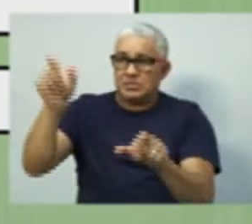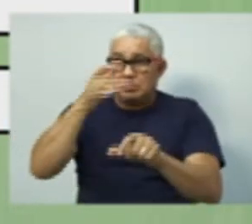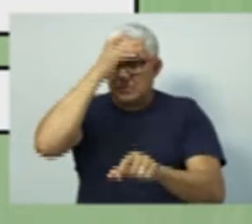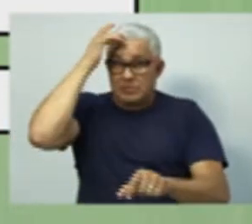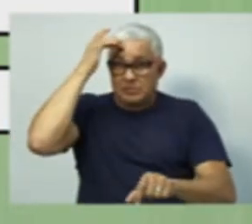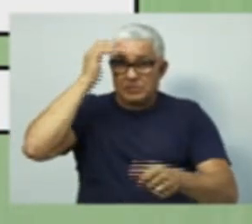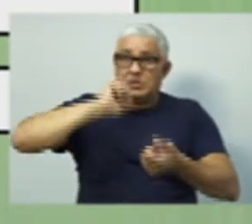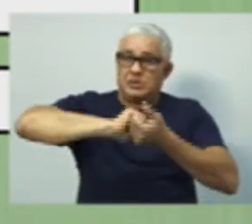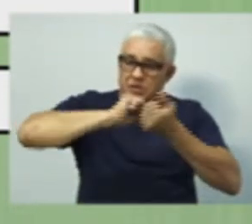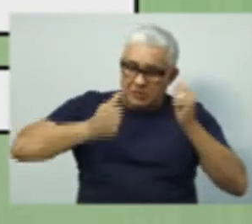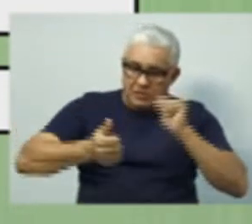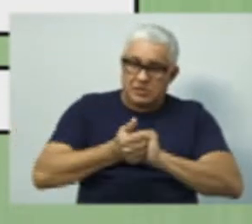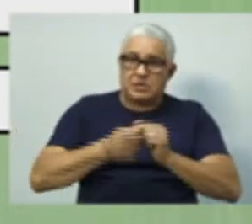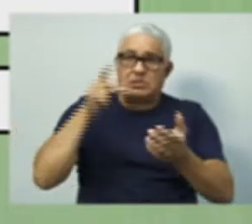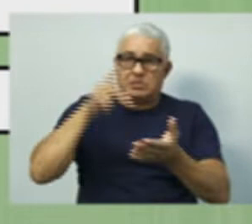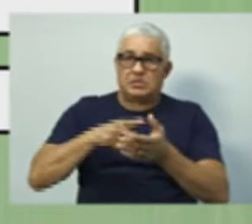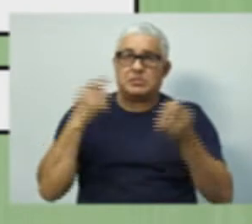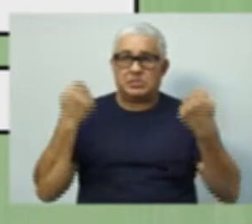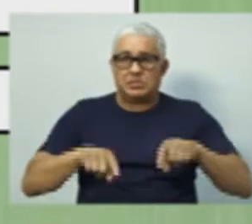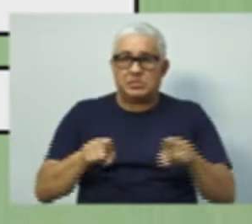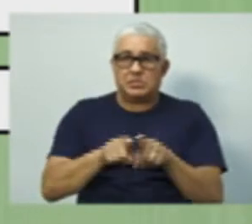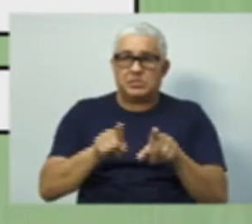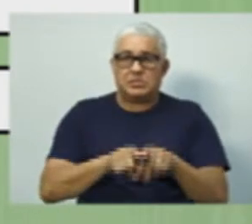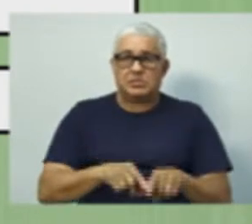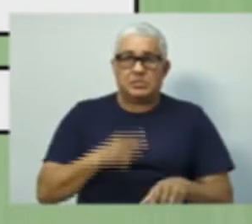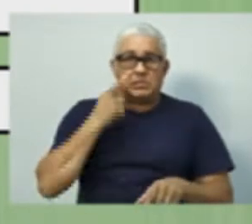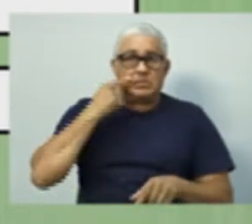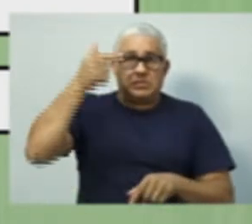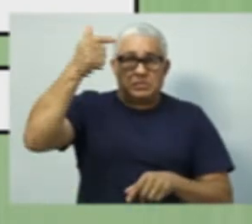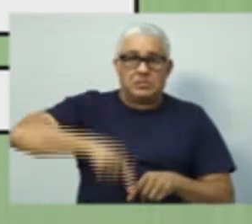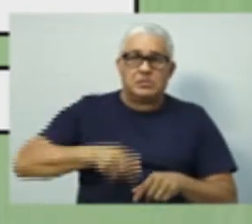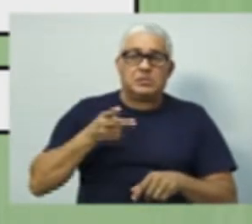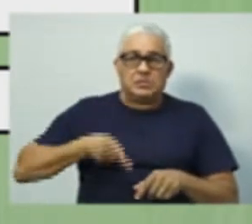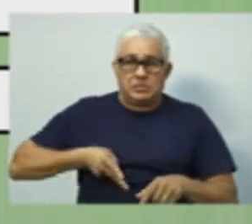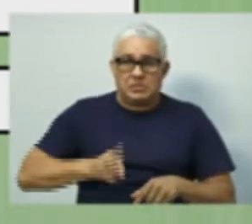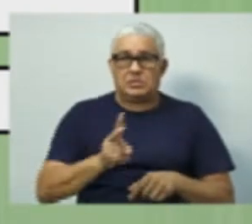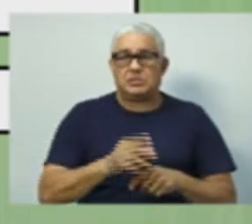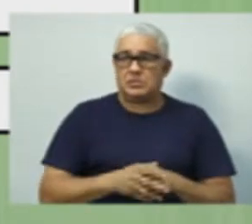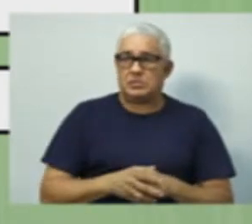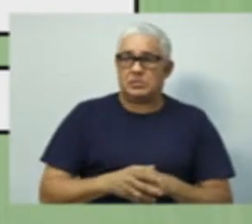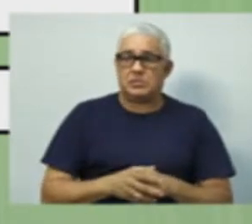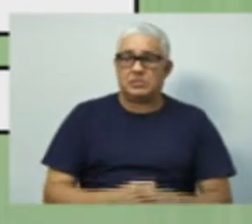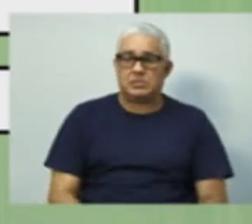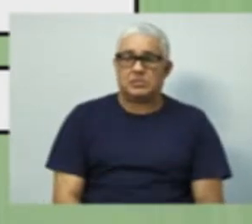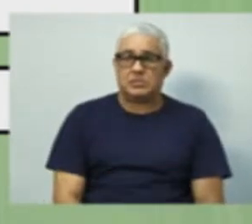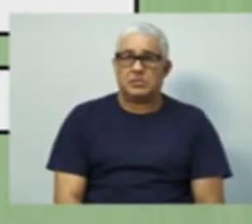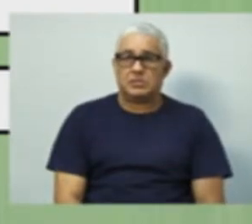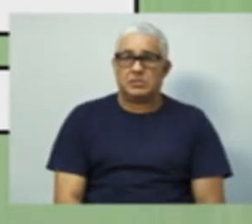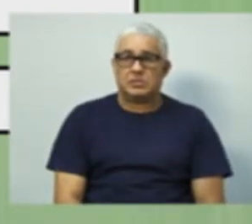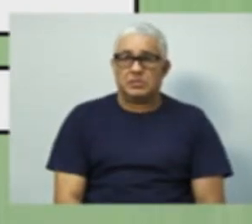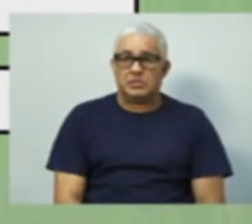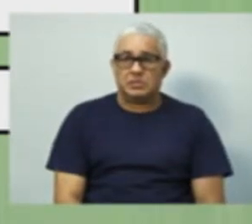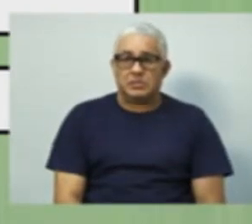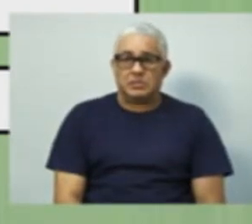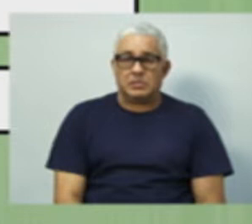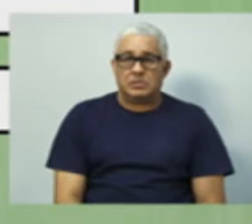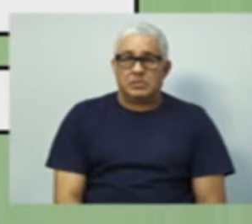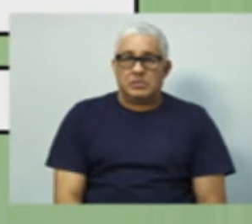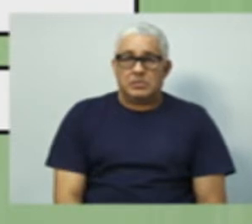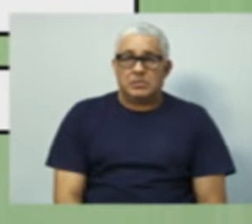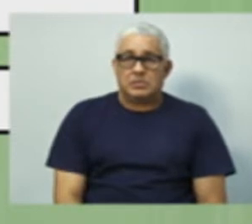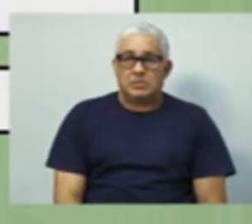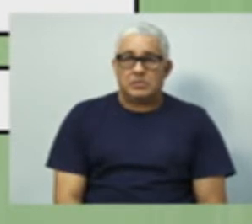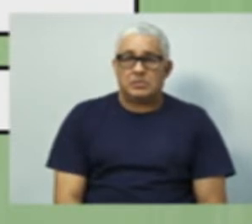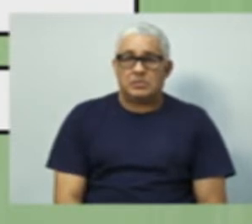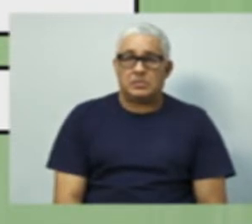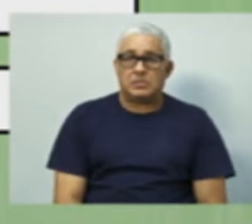mexer com cultura. Quando você mexe com cultura, você está mexendo com hábitos das pessoas. Tem que fazer com que as